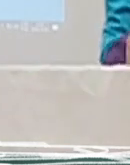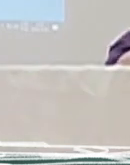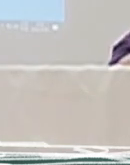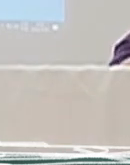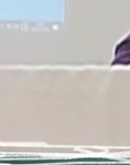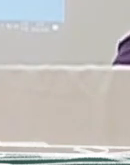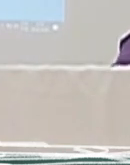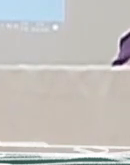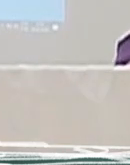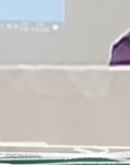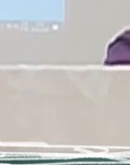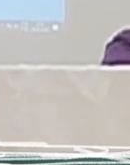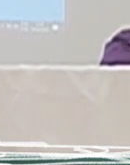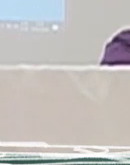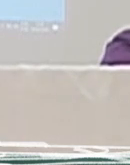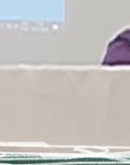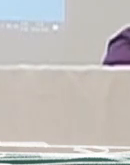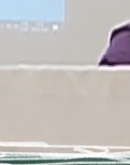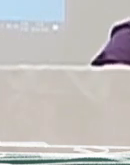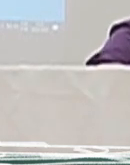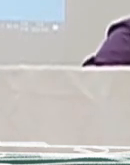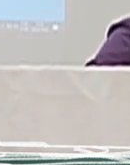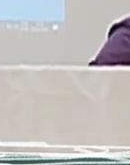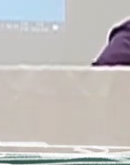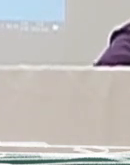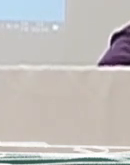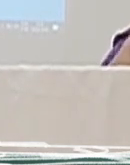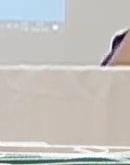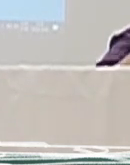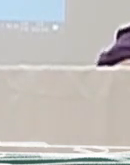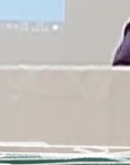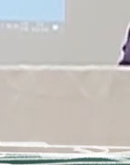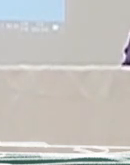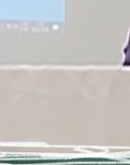entendi, entendi. Isso, tá bom.